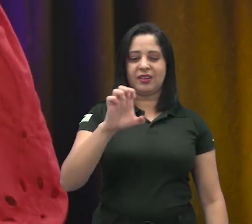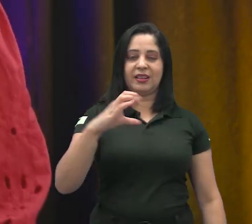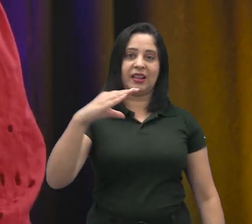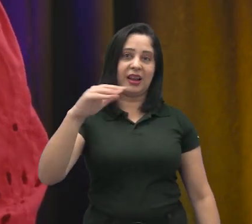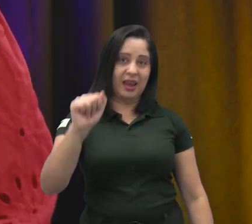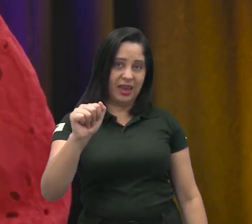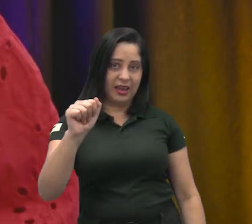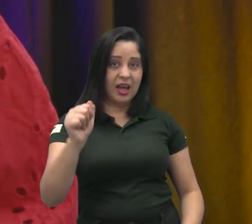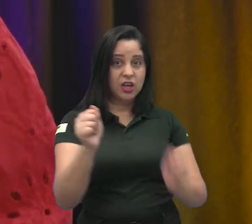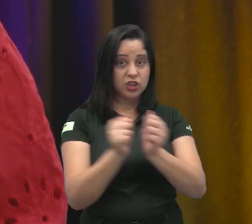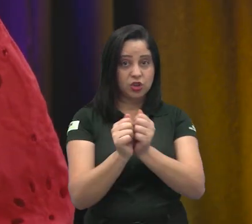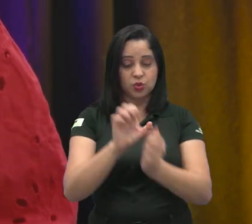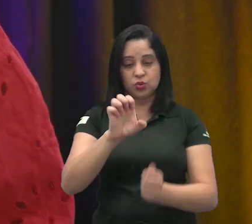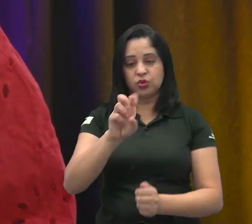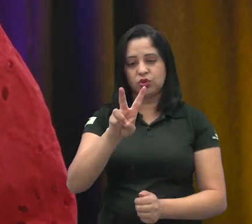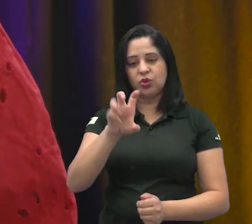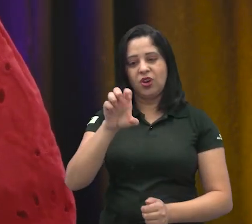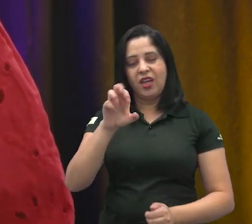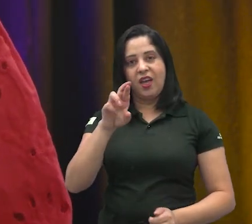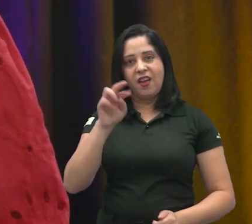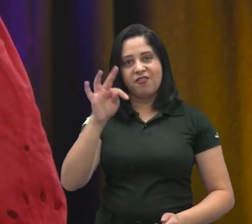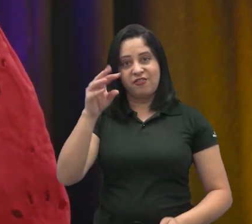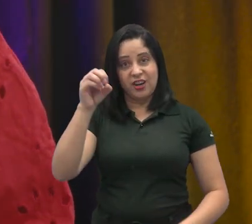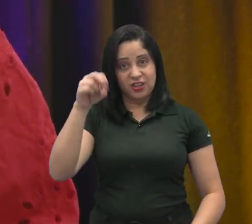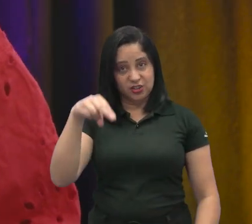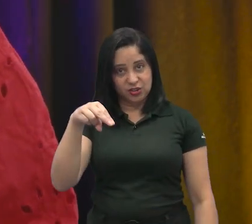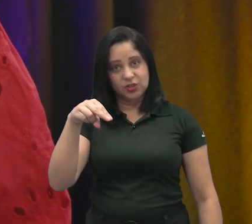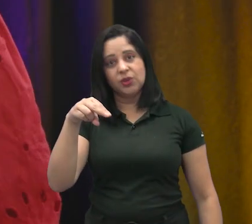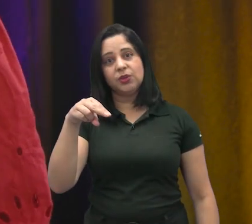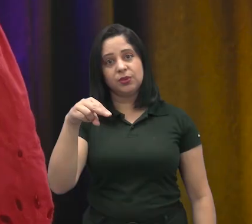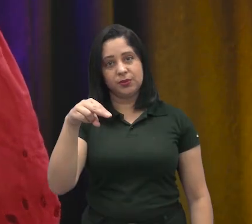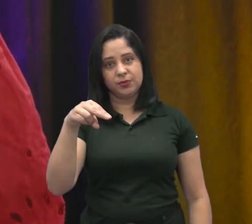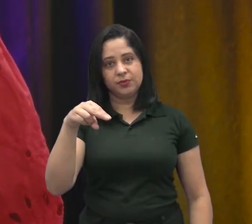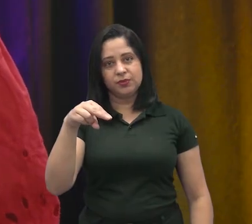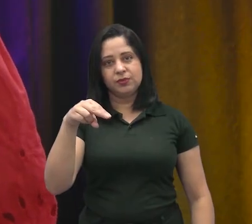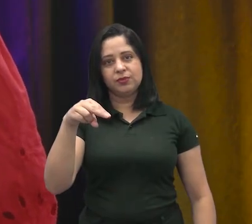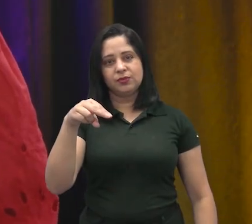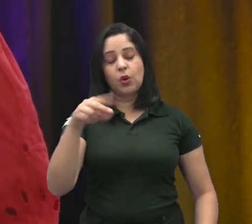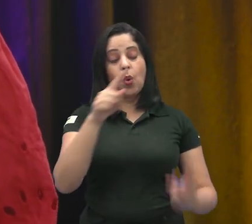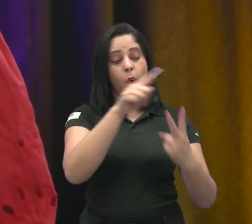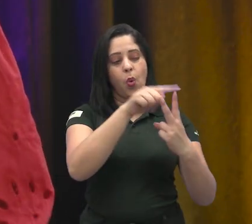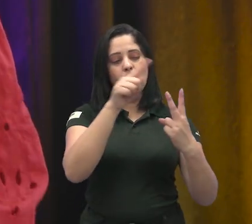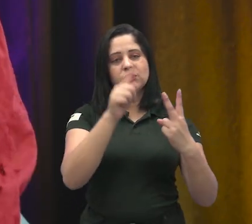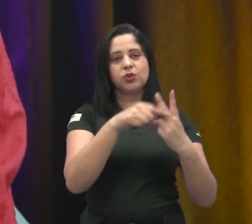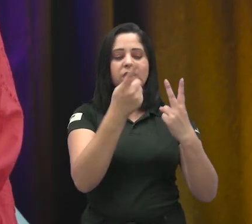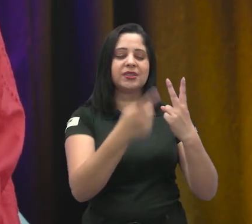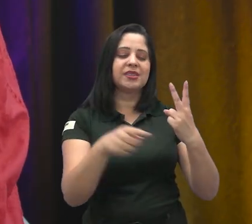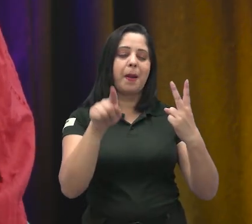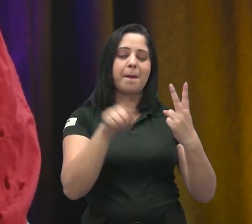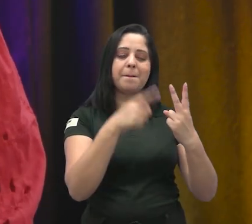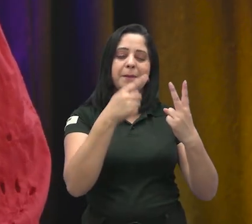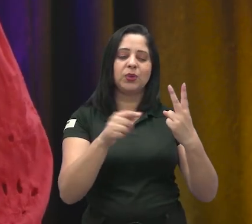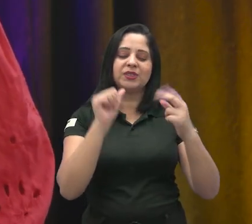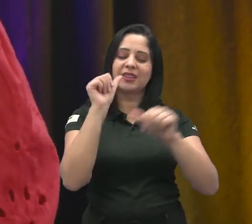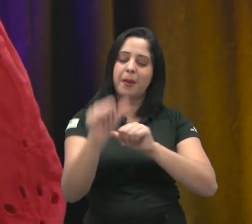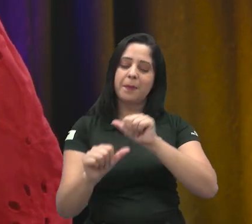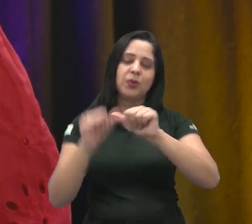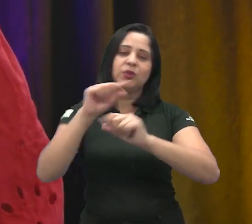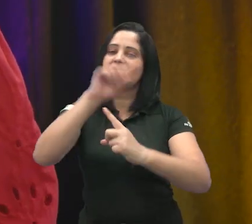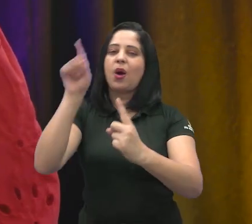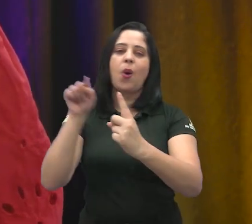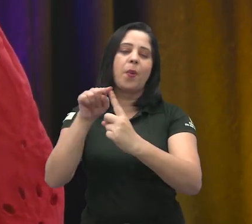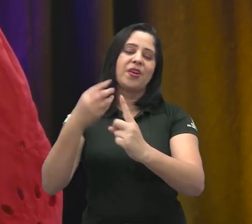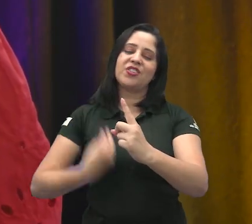e Everton Oliveira, um casal de cantores e artistas que transformam a música em seu propósito de vida. Venha